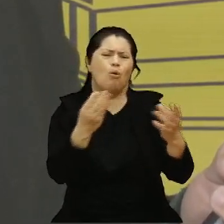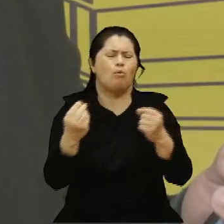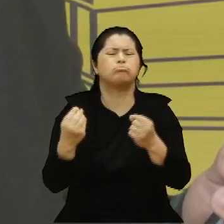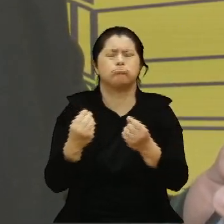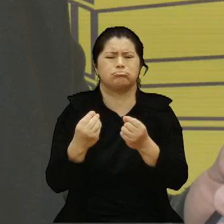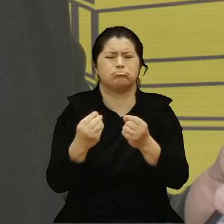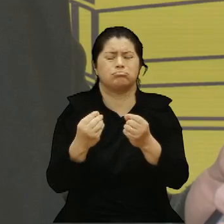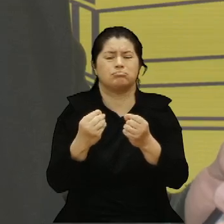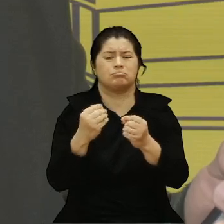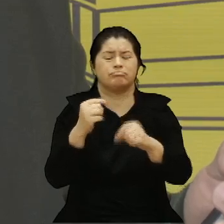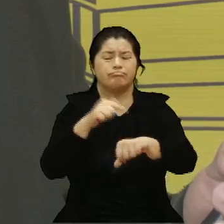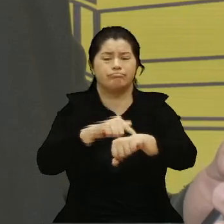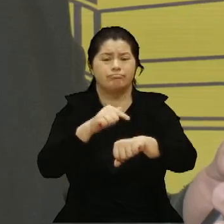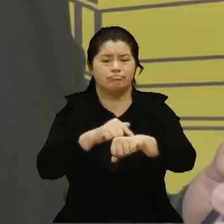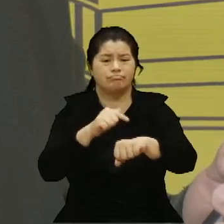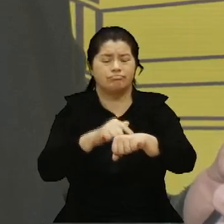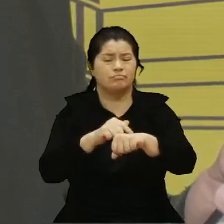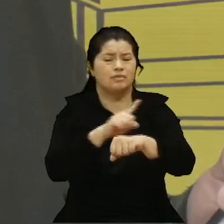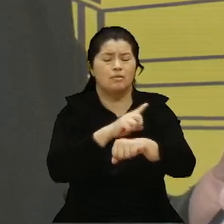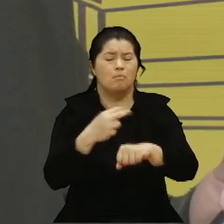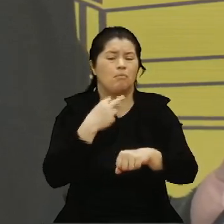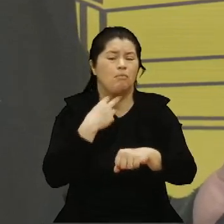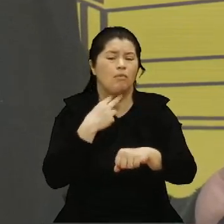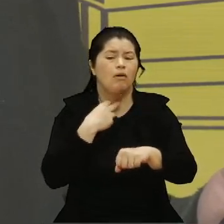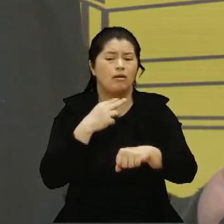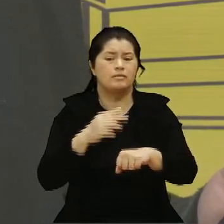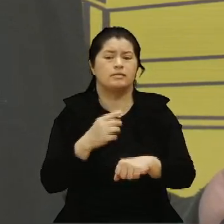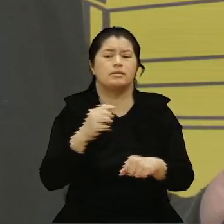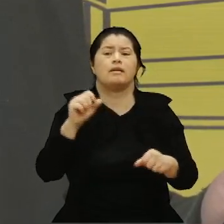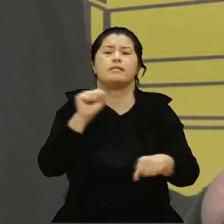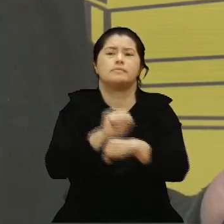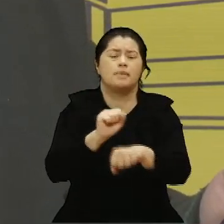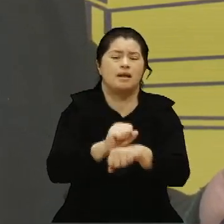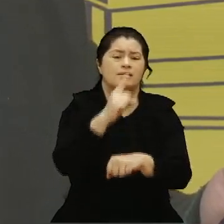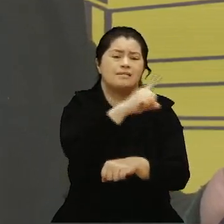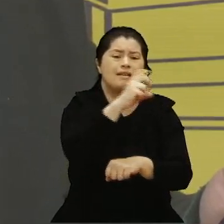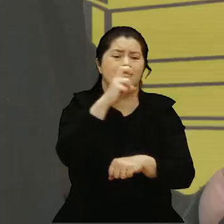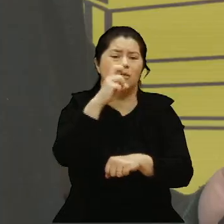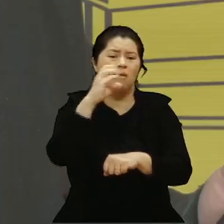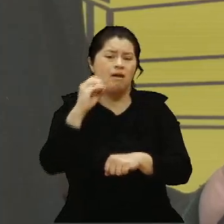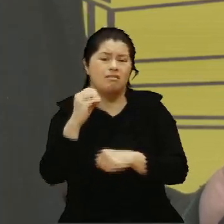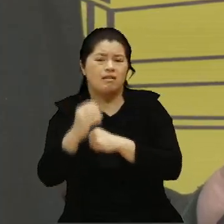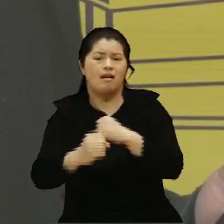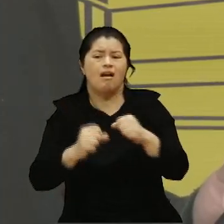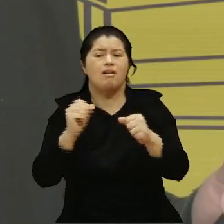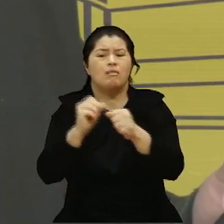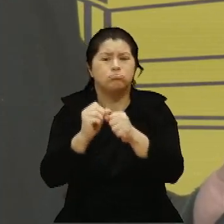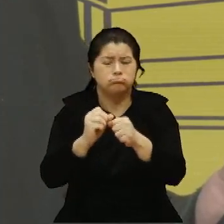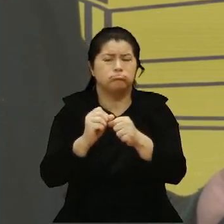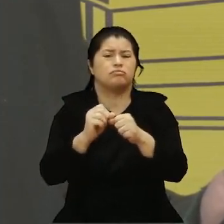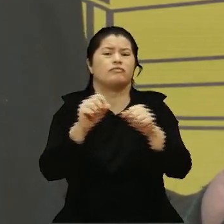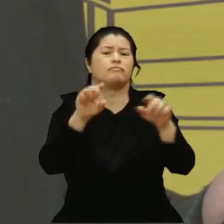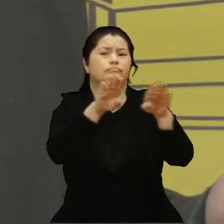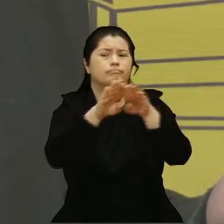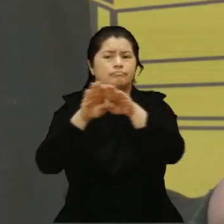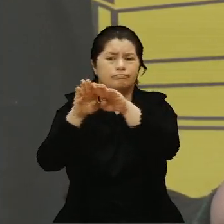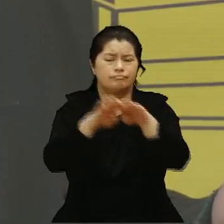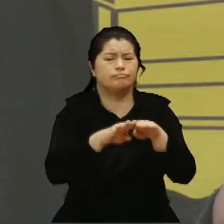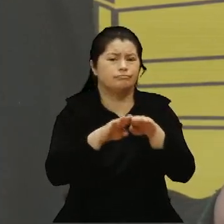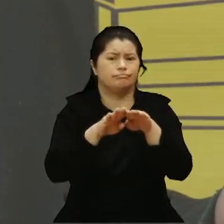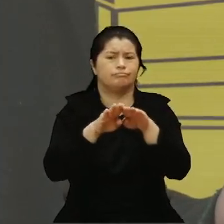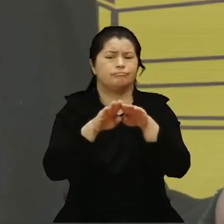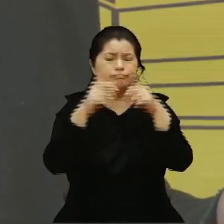não podemos mais esperar 150 anos para não ter igualdade e, portanto, continuar a